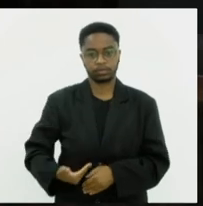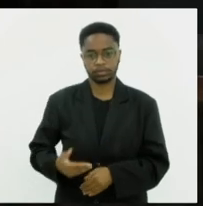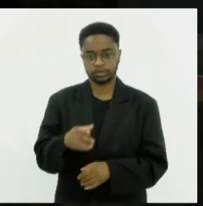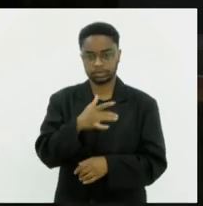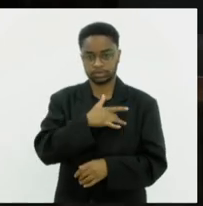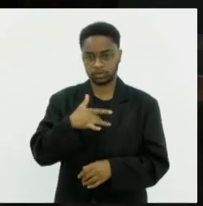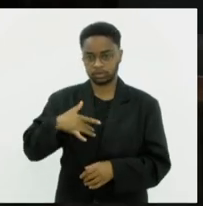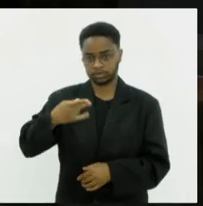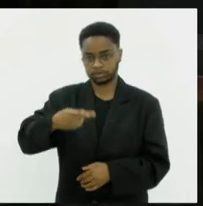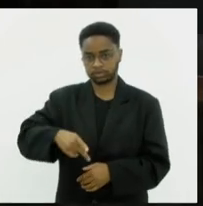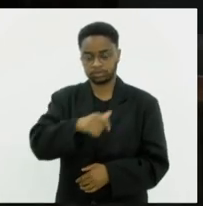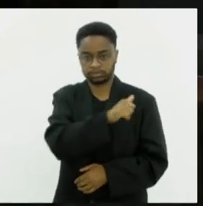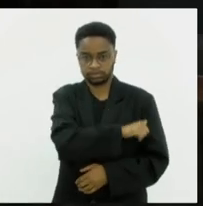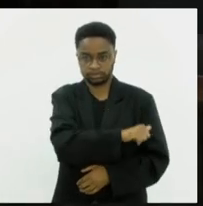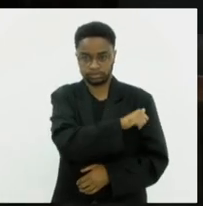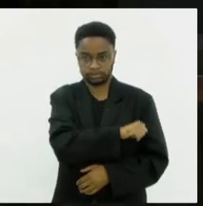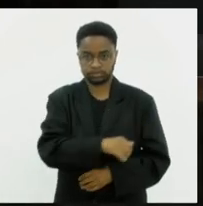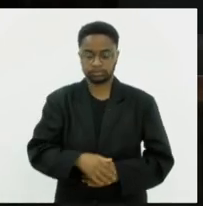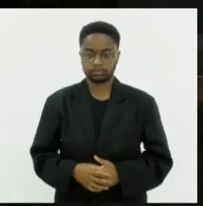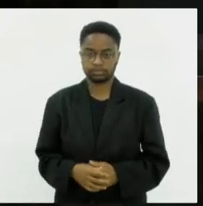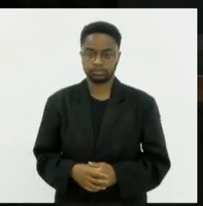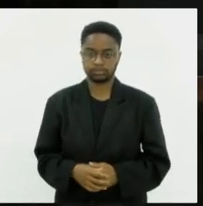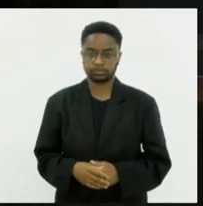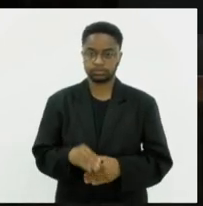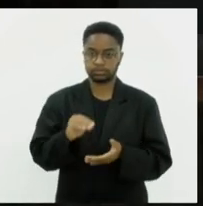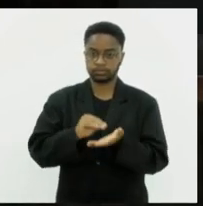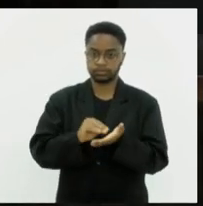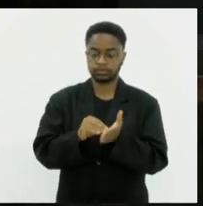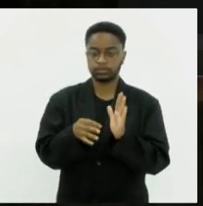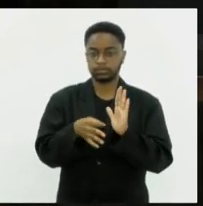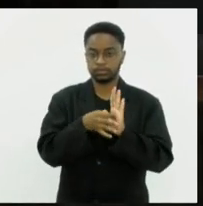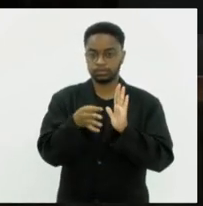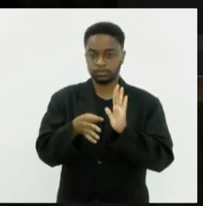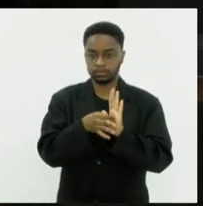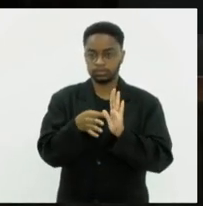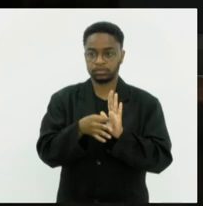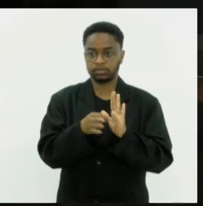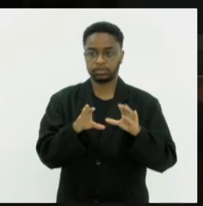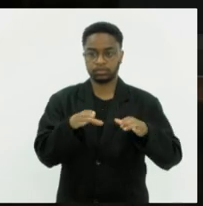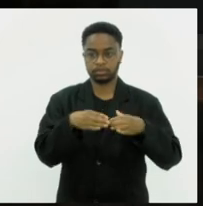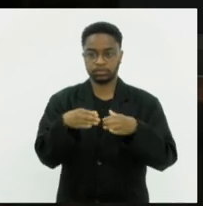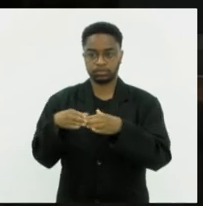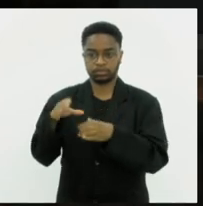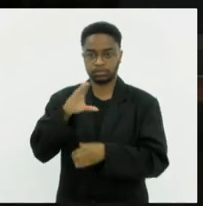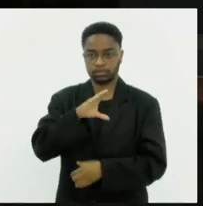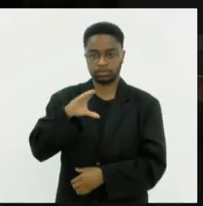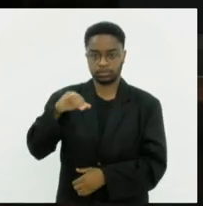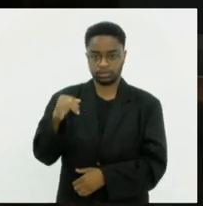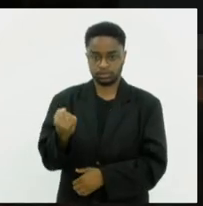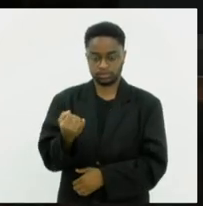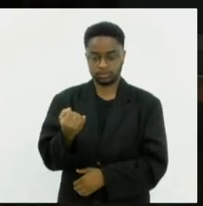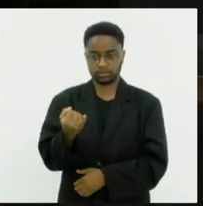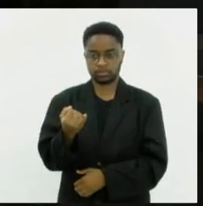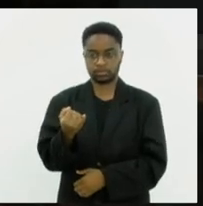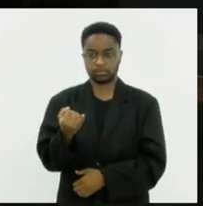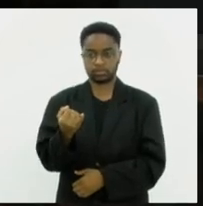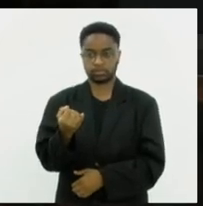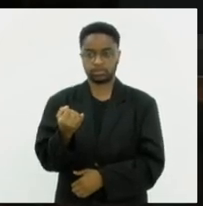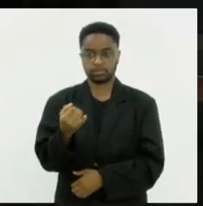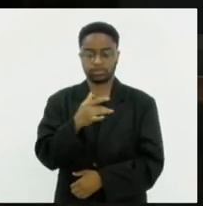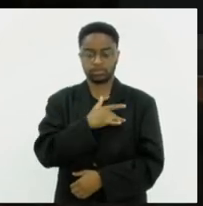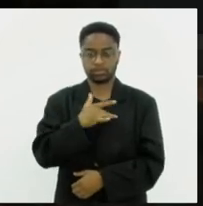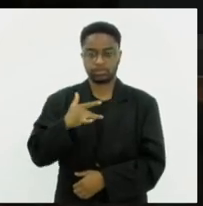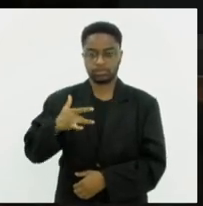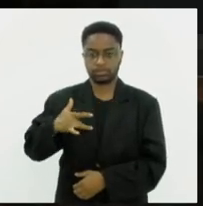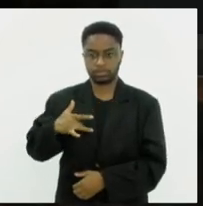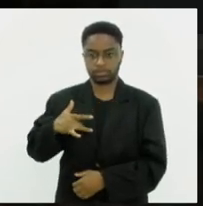do Estado do Rio de Janeiro, pendendo de pareceres das comissões de Constituição e Justiça, de